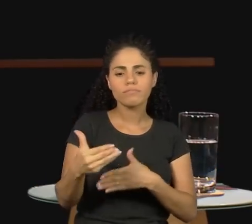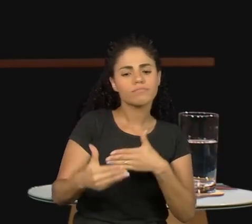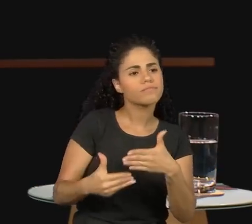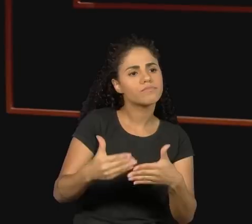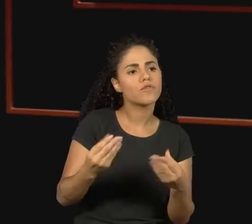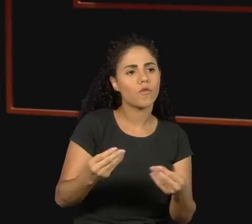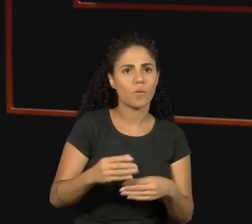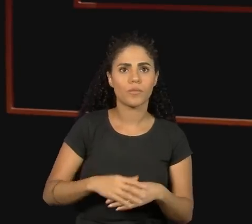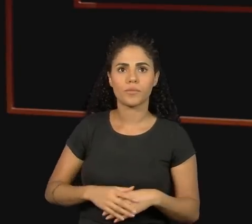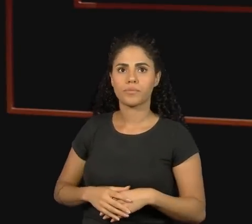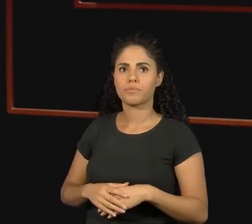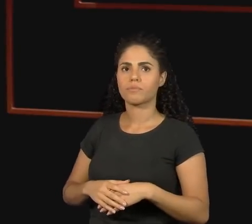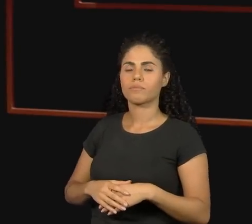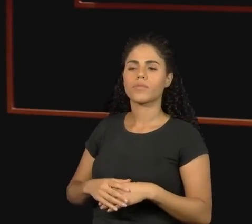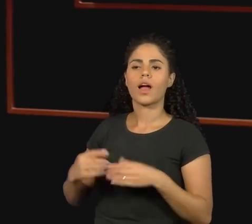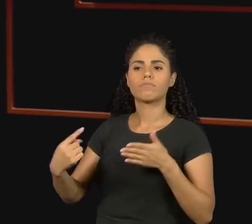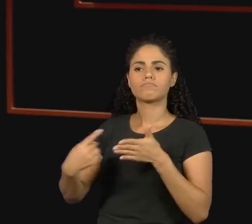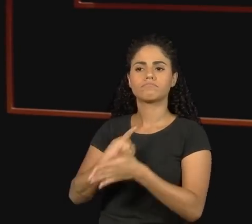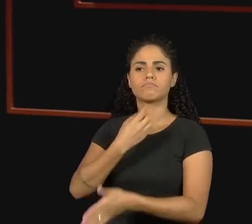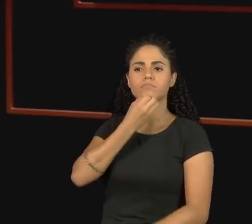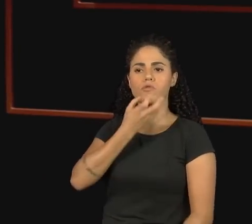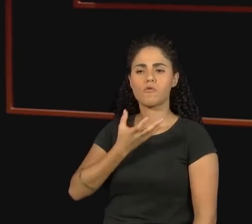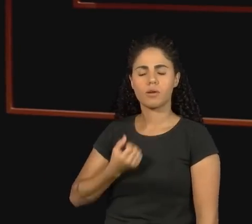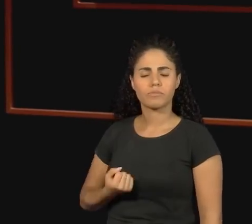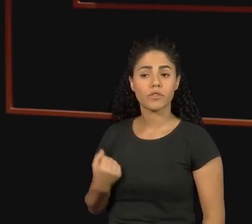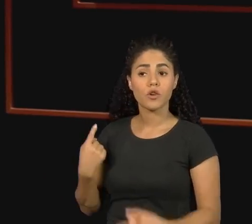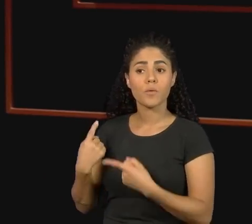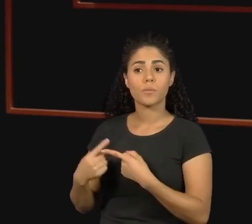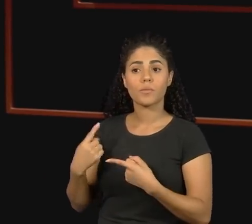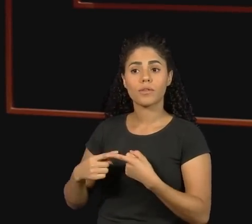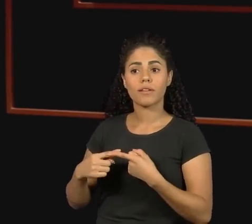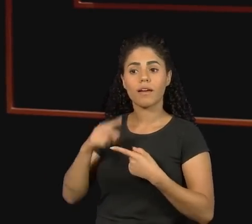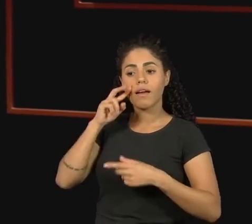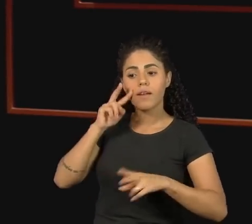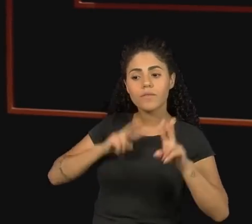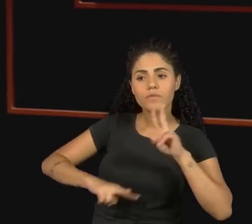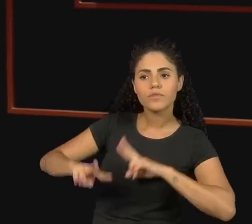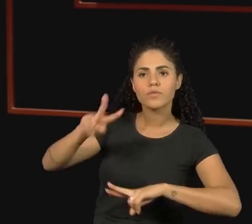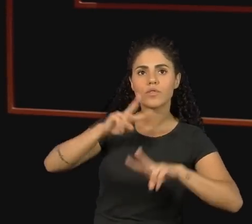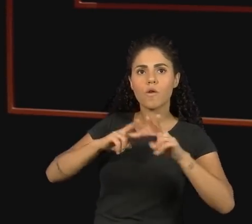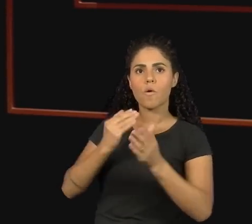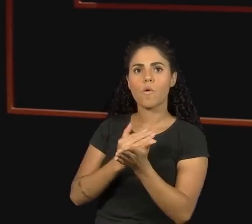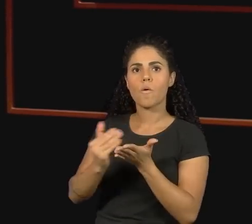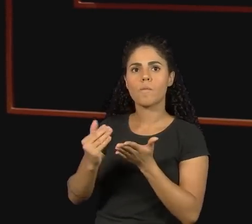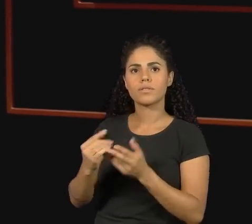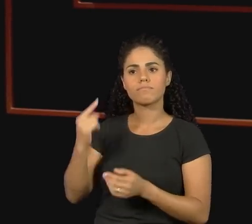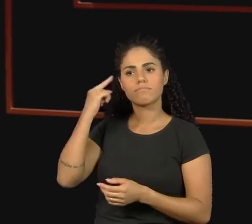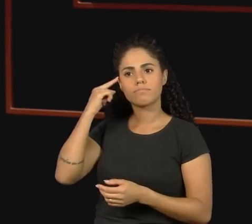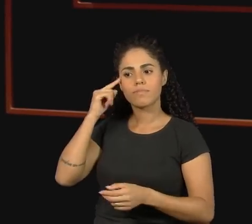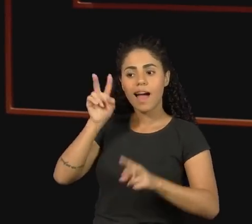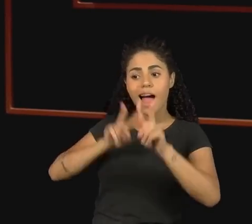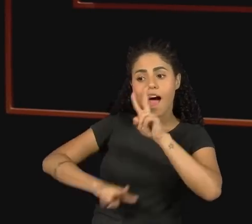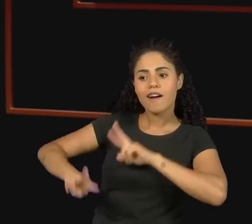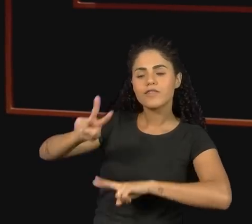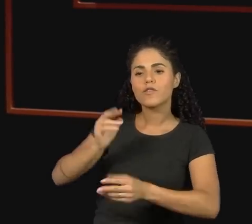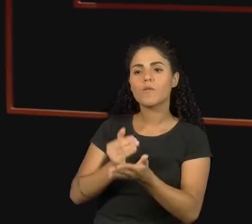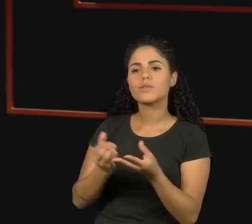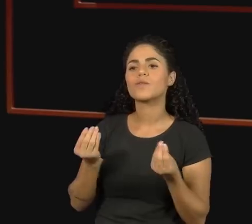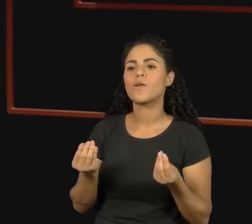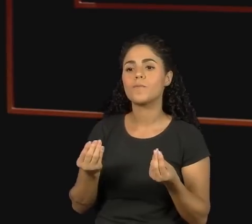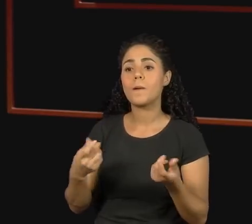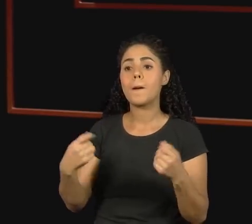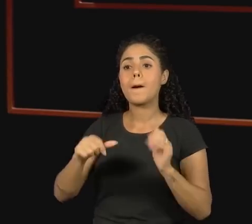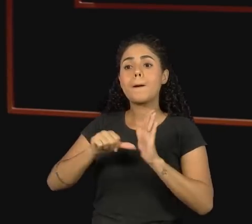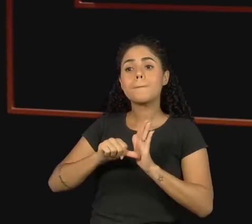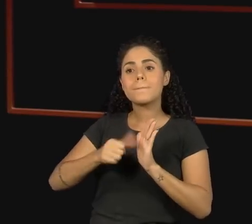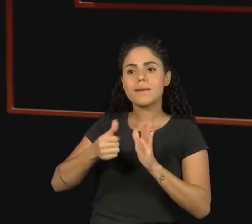processo? Linda essa pergunta sua, porque a visão acontece. A visão acontece a partir do cenário. Não assim